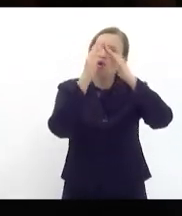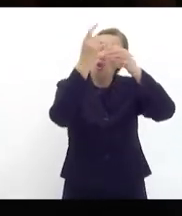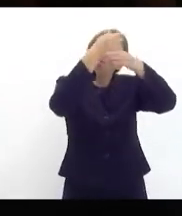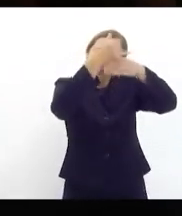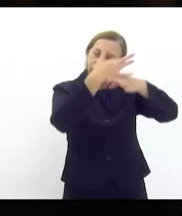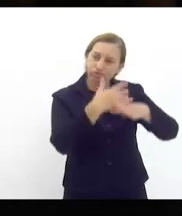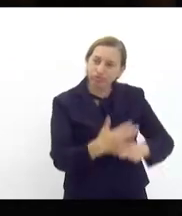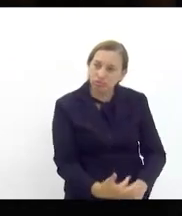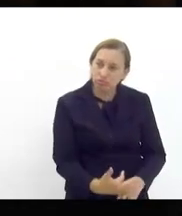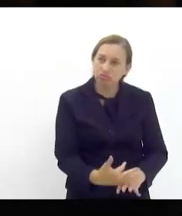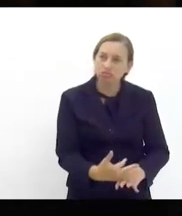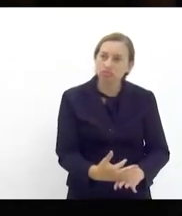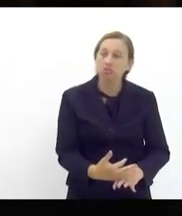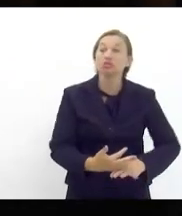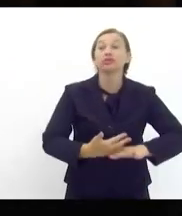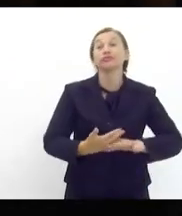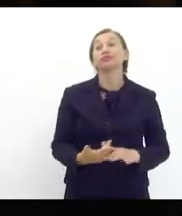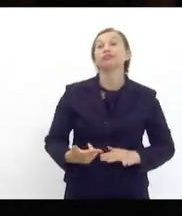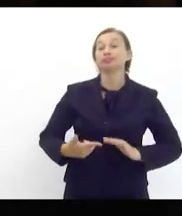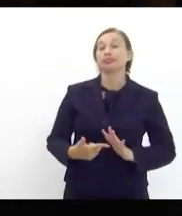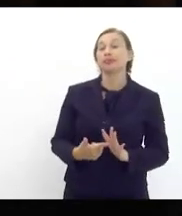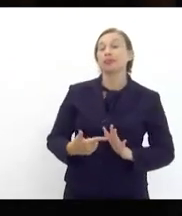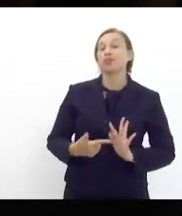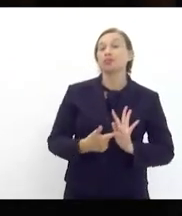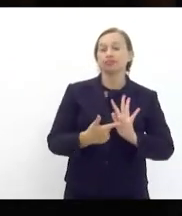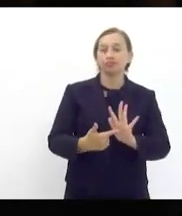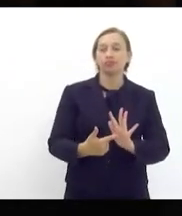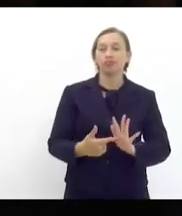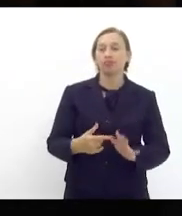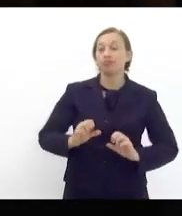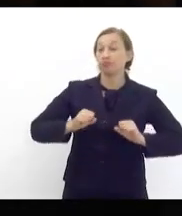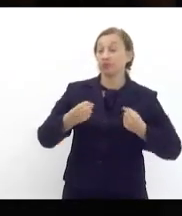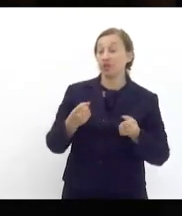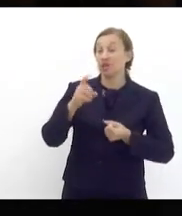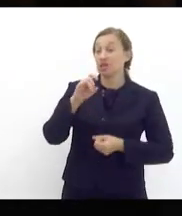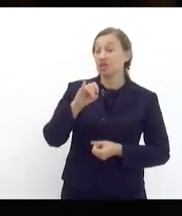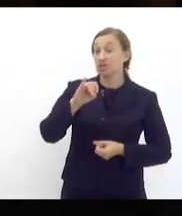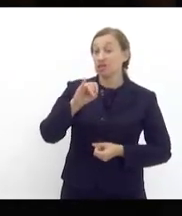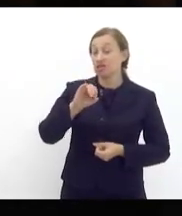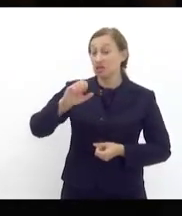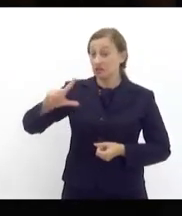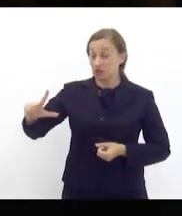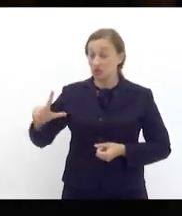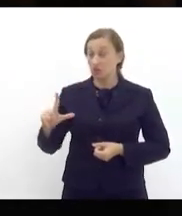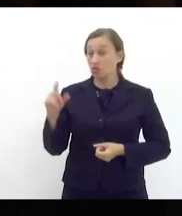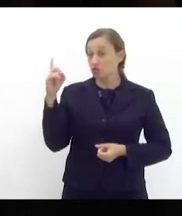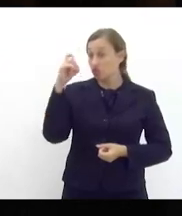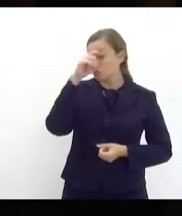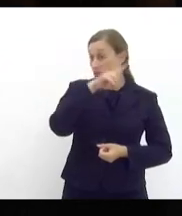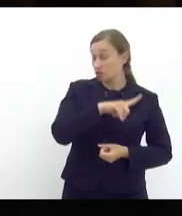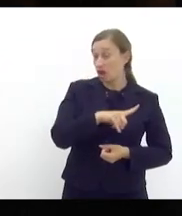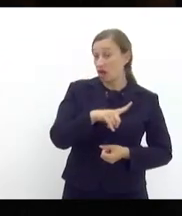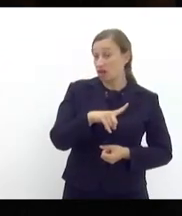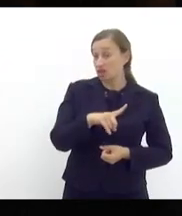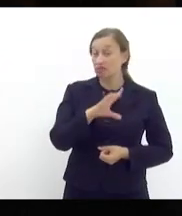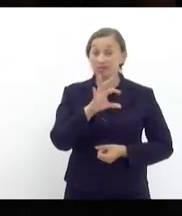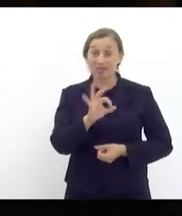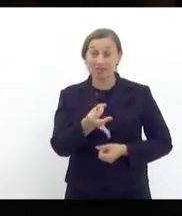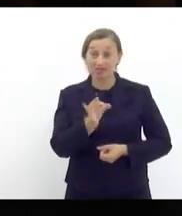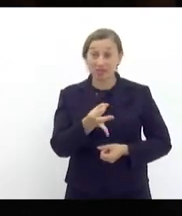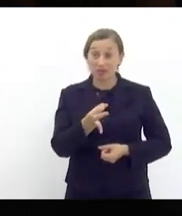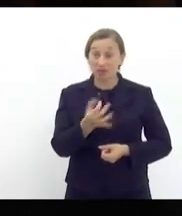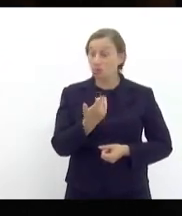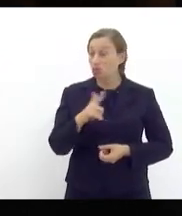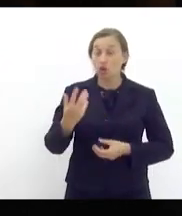inclusive foram apontadas pela Defesa Civil com dificuldade de, enfim, de, obviamente, não